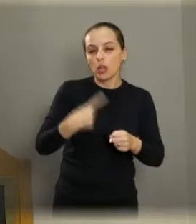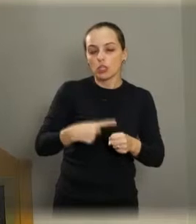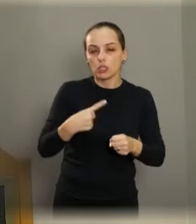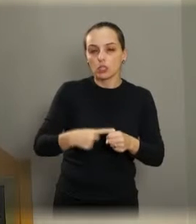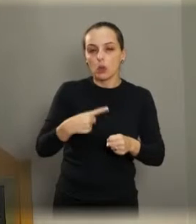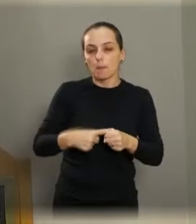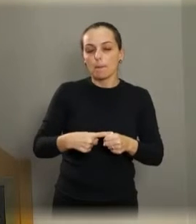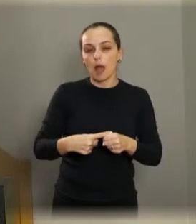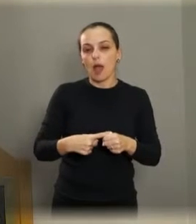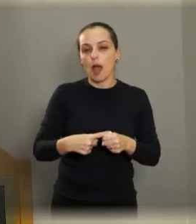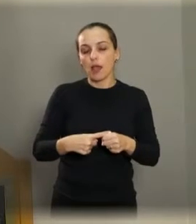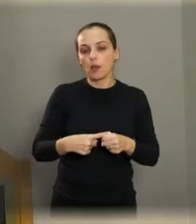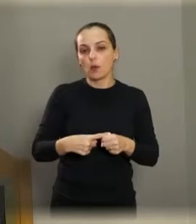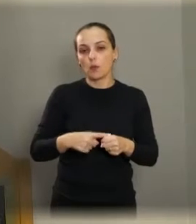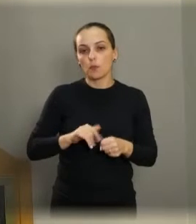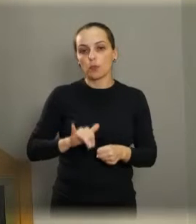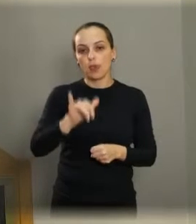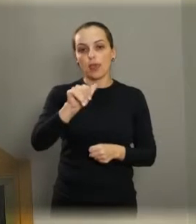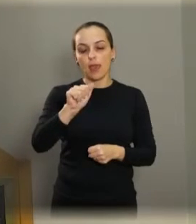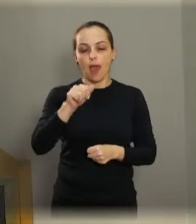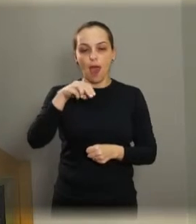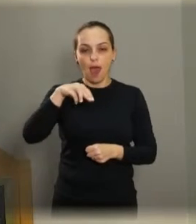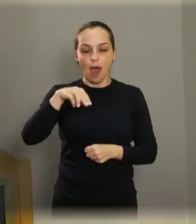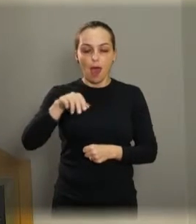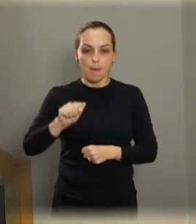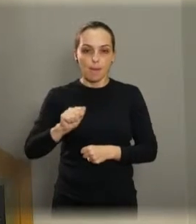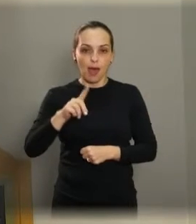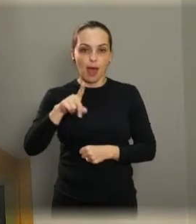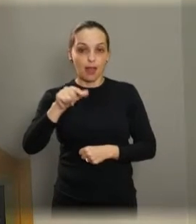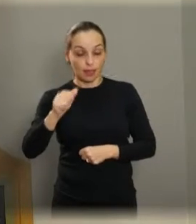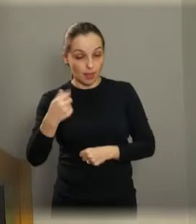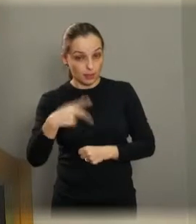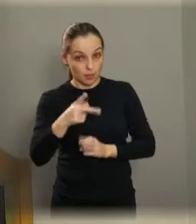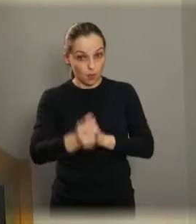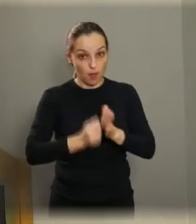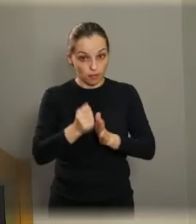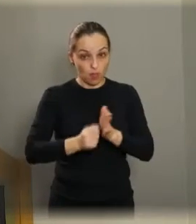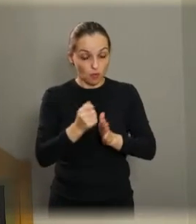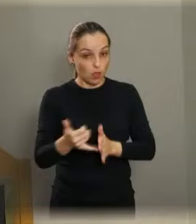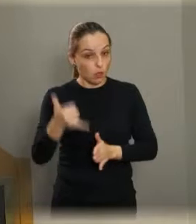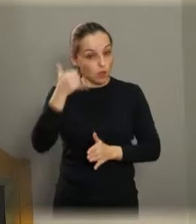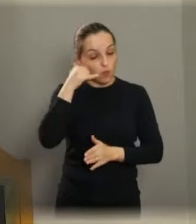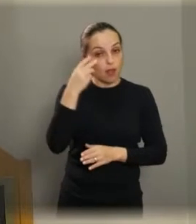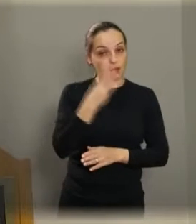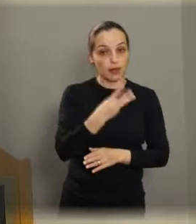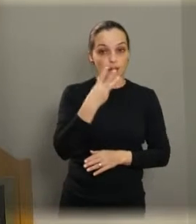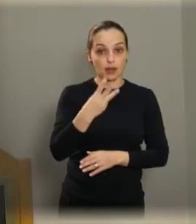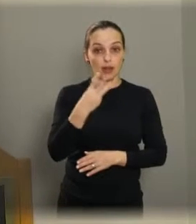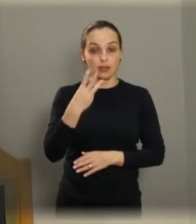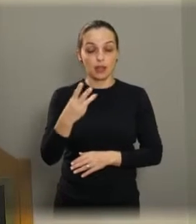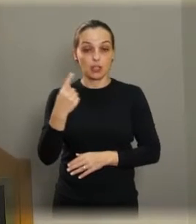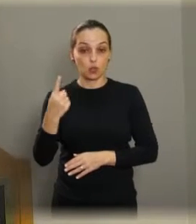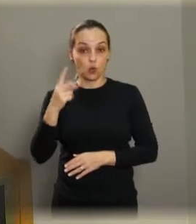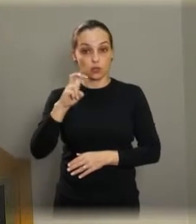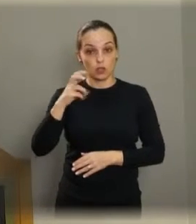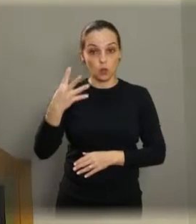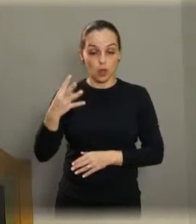12 número 3885 na Vila Yamada o telefone é 33315